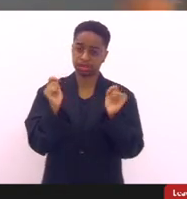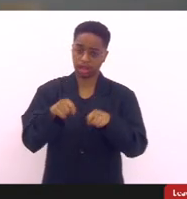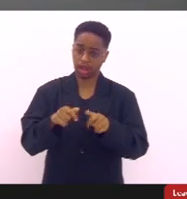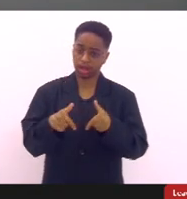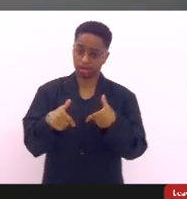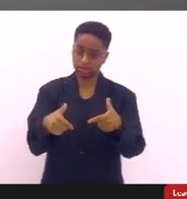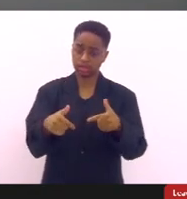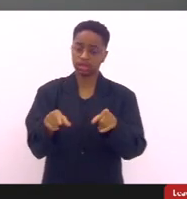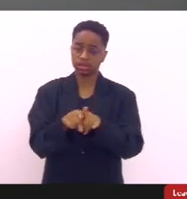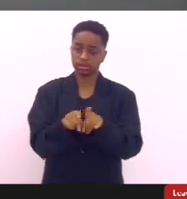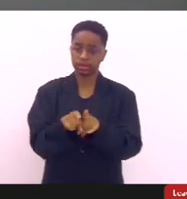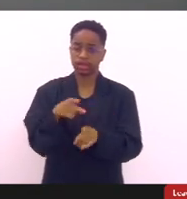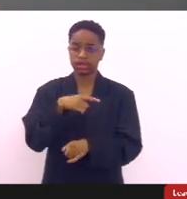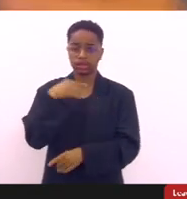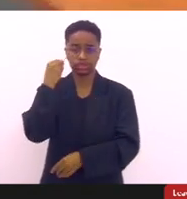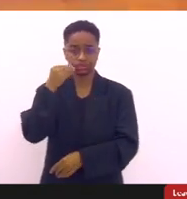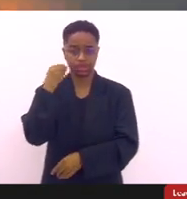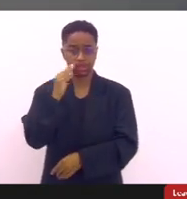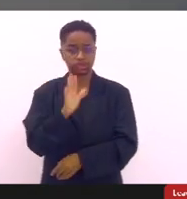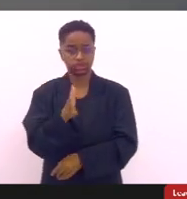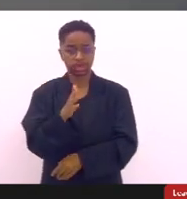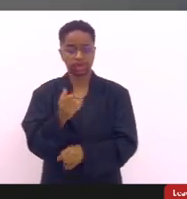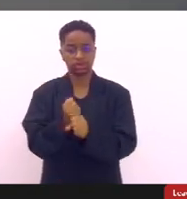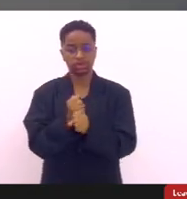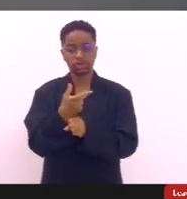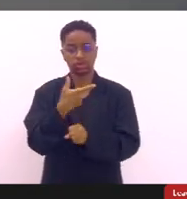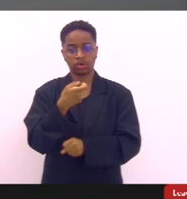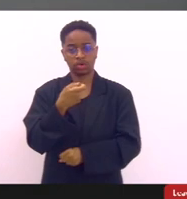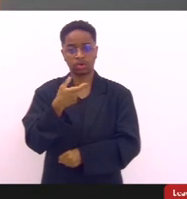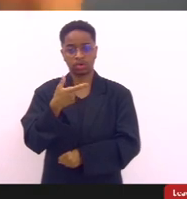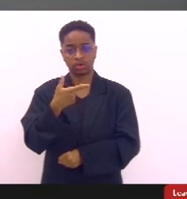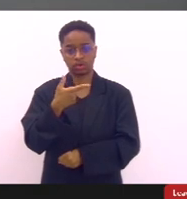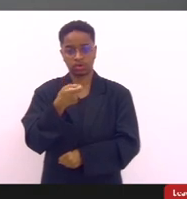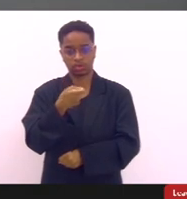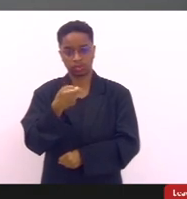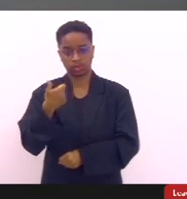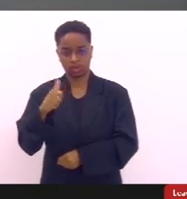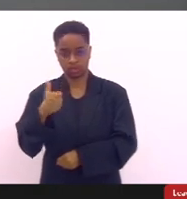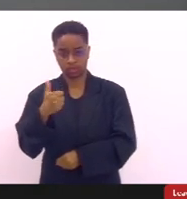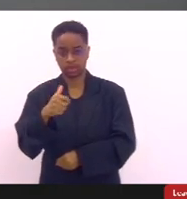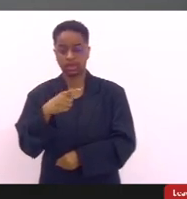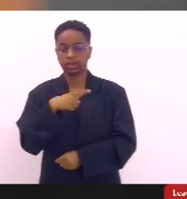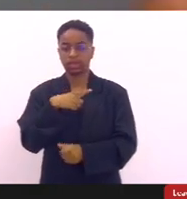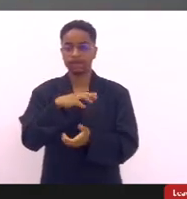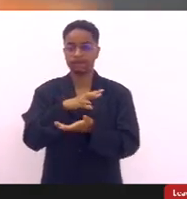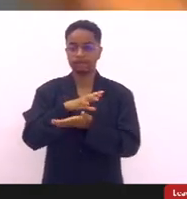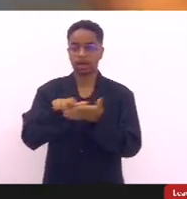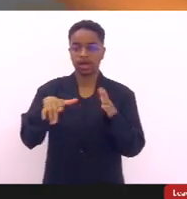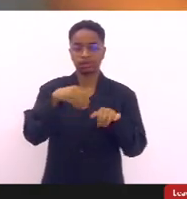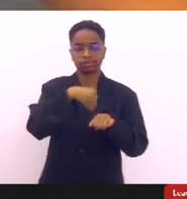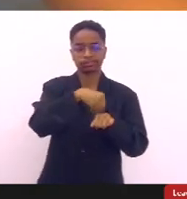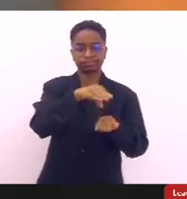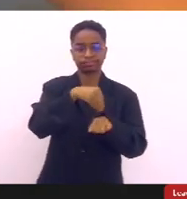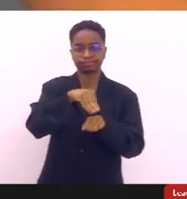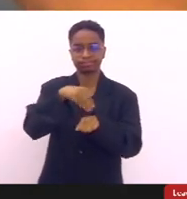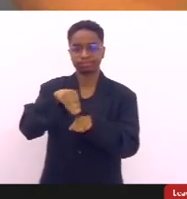Já tivemos uma experiência em 2011, que várias recomendações do manual que foi publicado